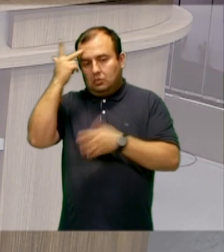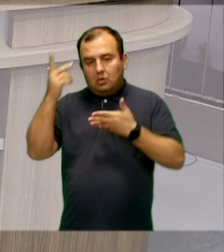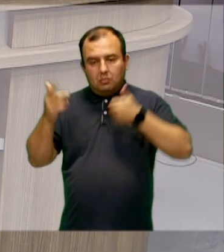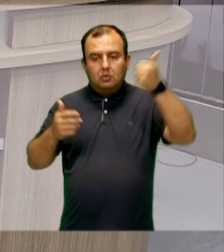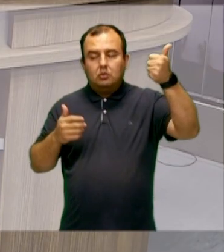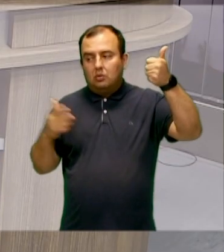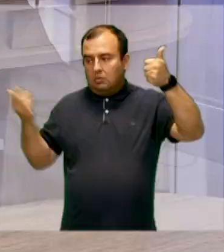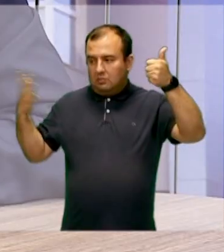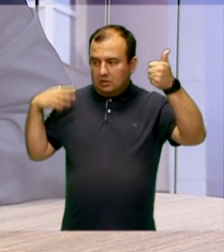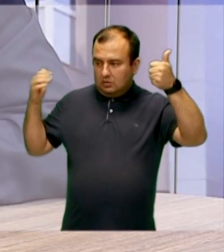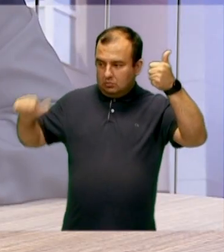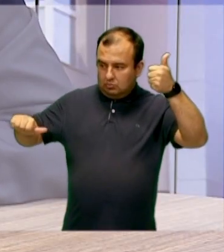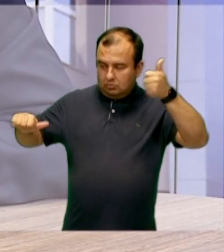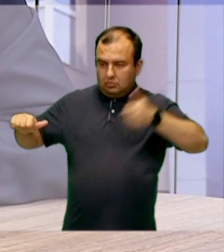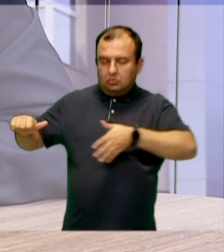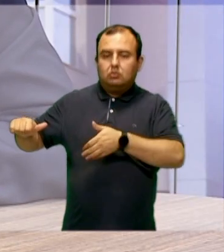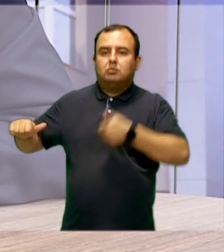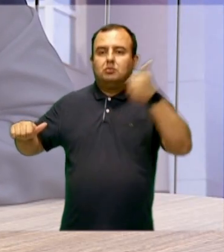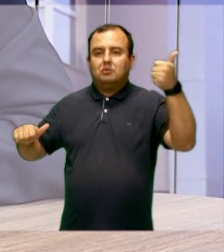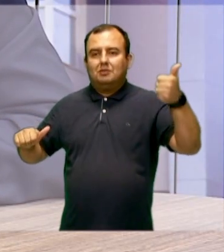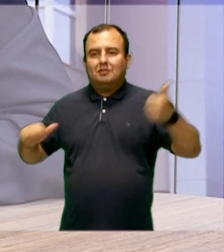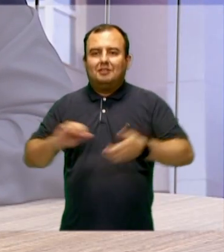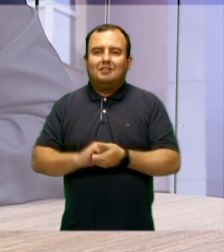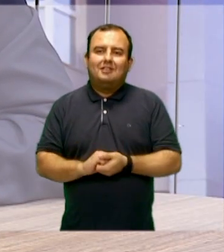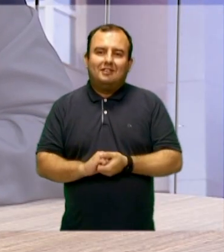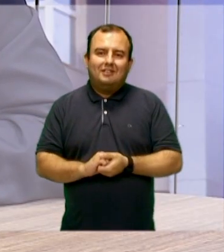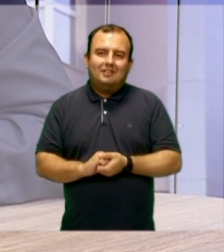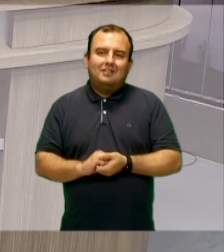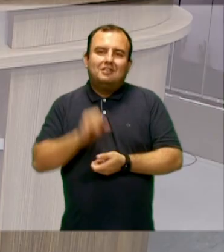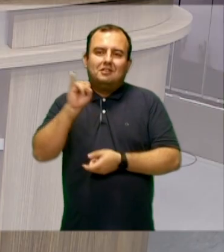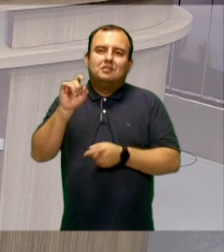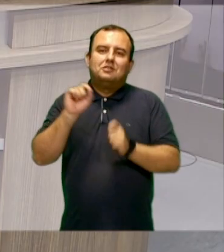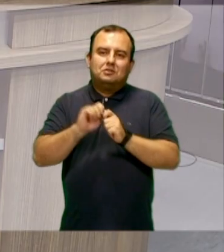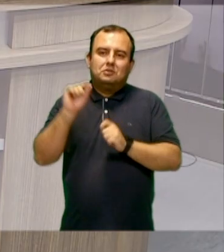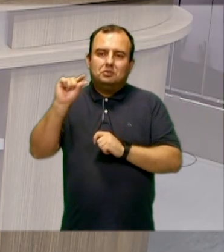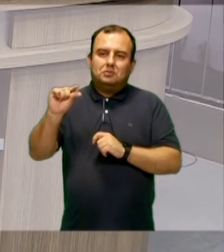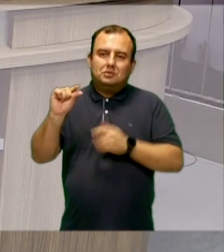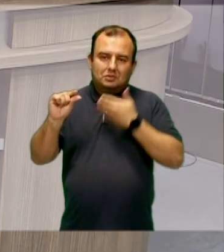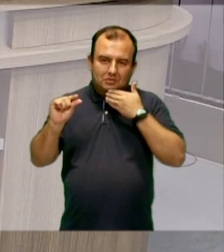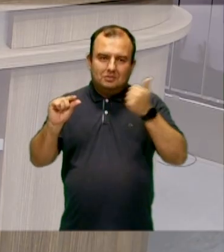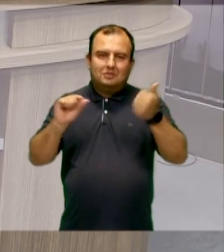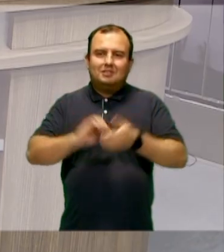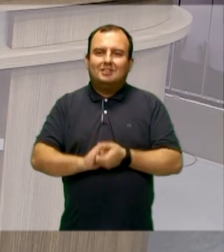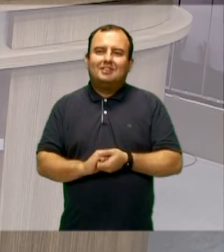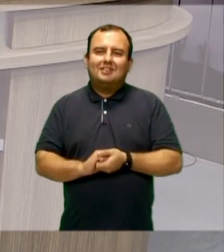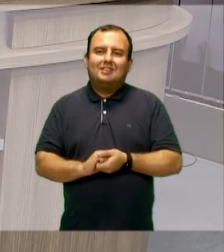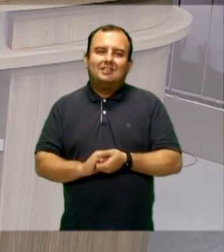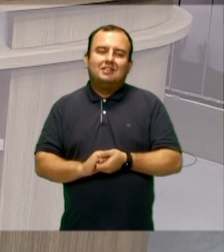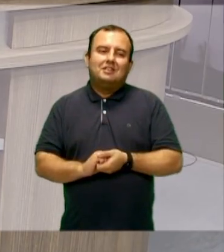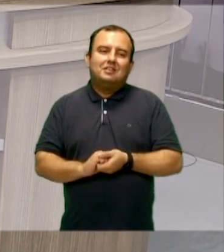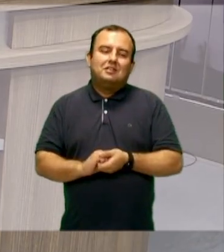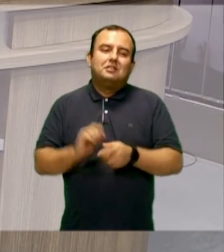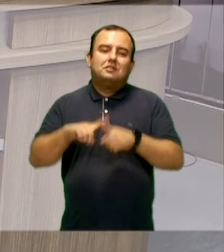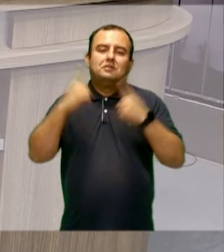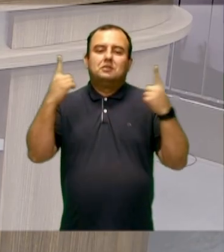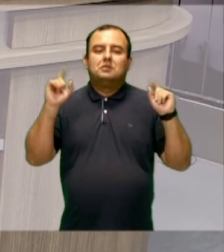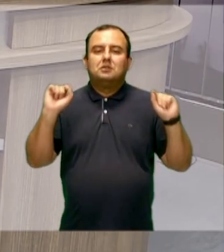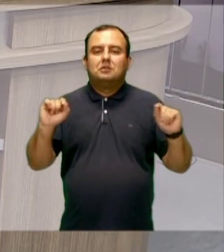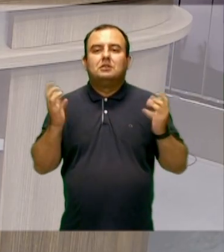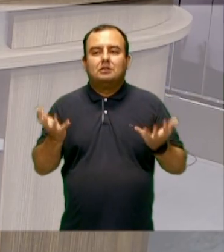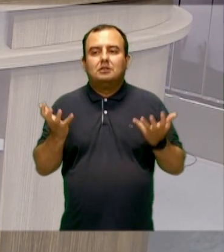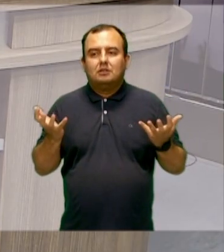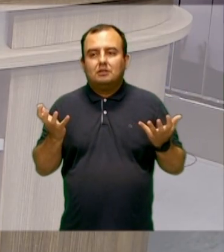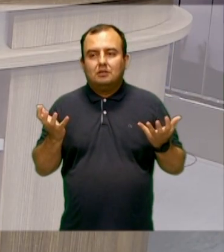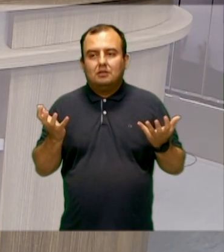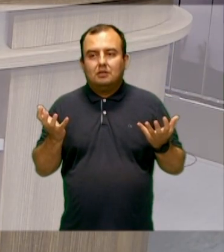que a gente recebeu. A gente precisa... Se fizer um pouquinho, já vai deixar. Já vai, né? Mas o que a gente quer, Elis,